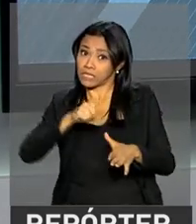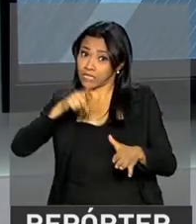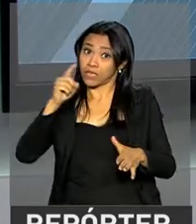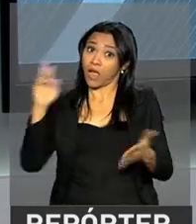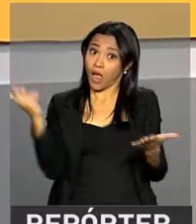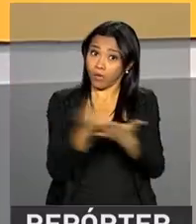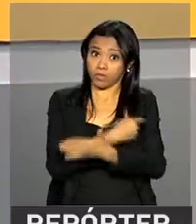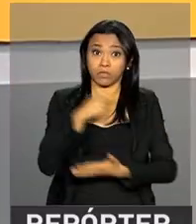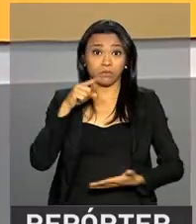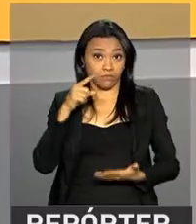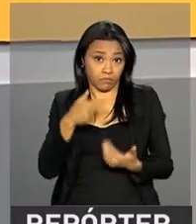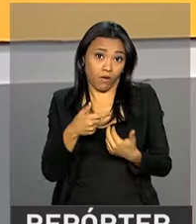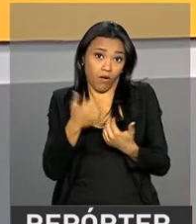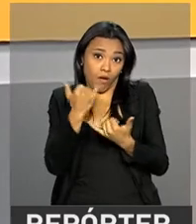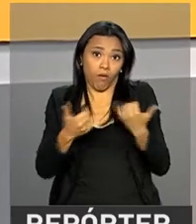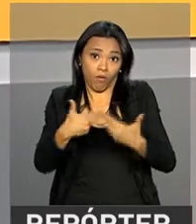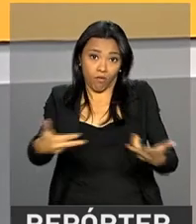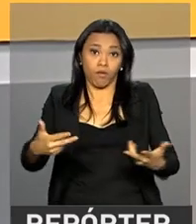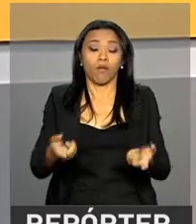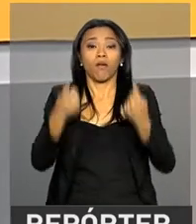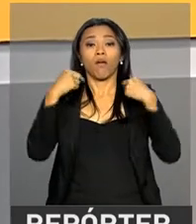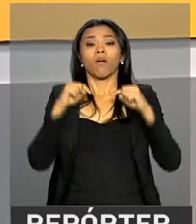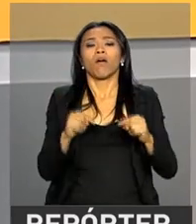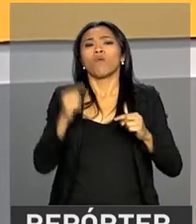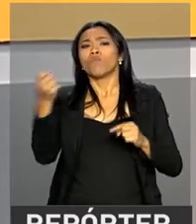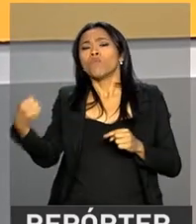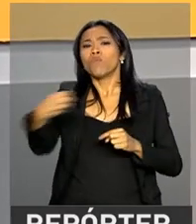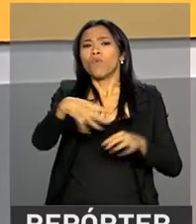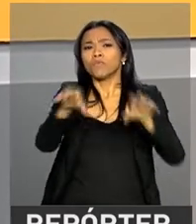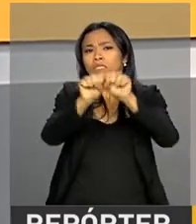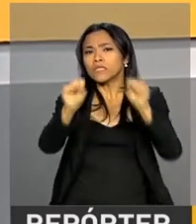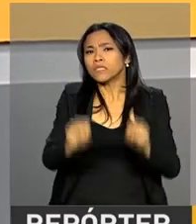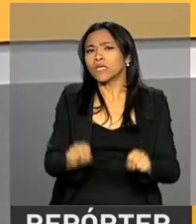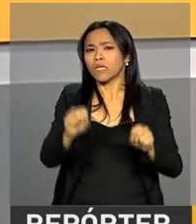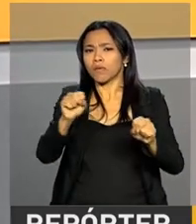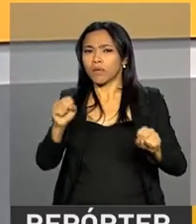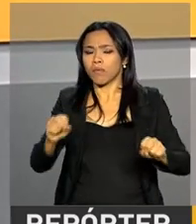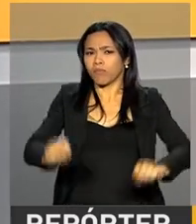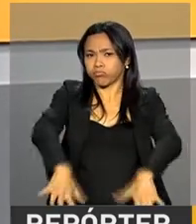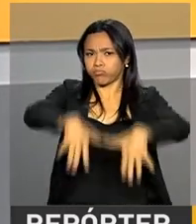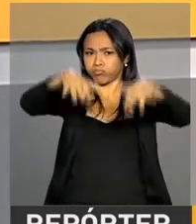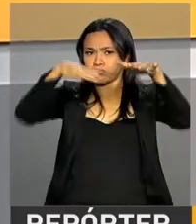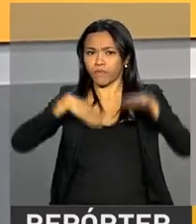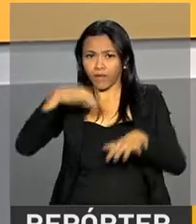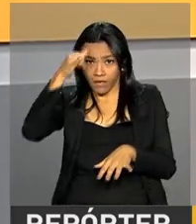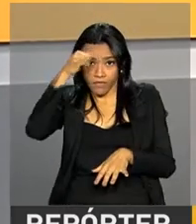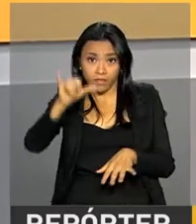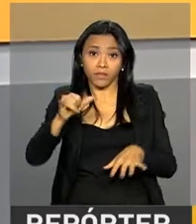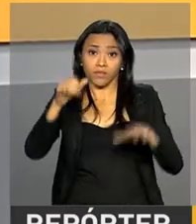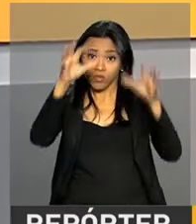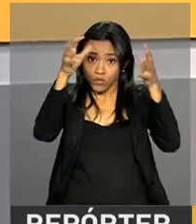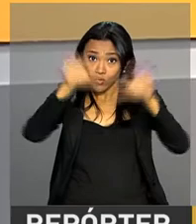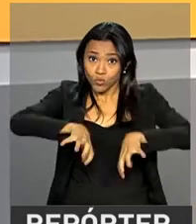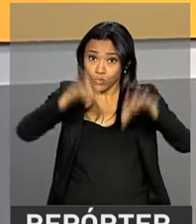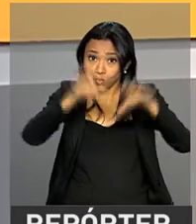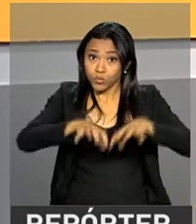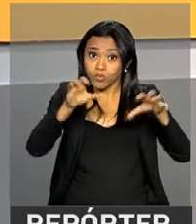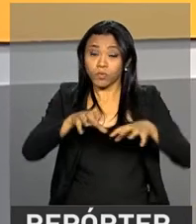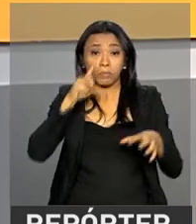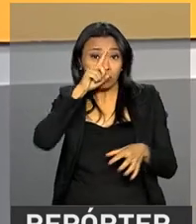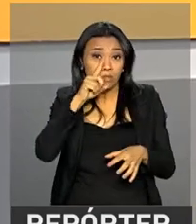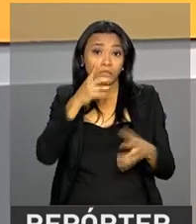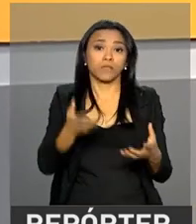grave o novo sistema vai ajudar na prevenção de enchentes inundações e secas na região da amazônia legal